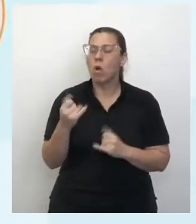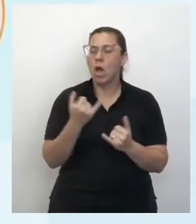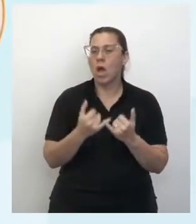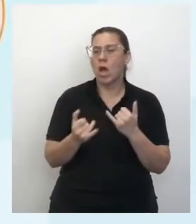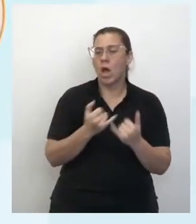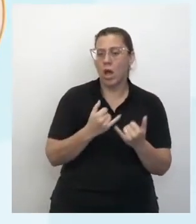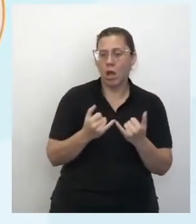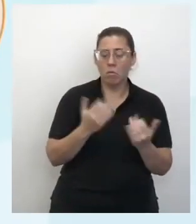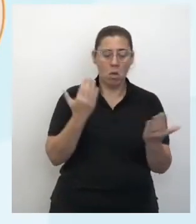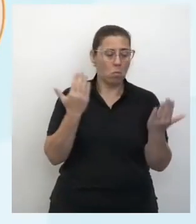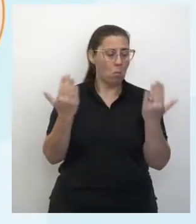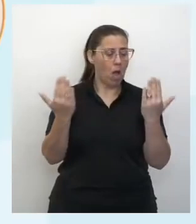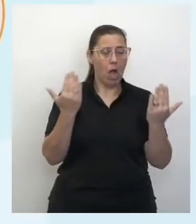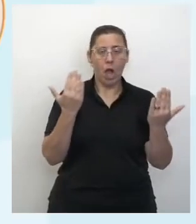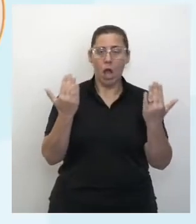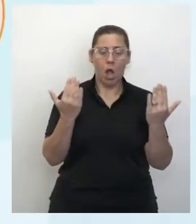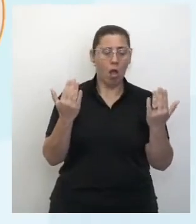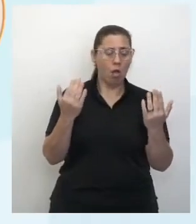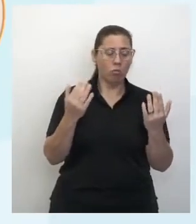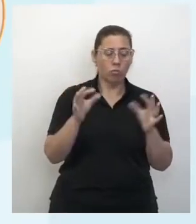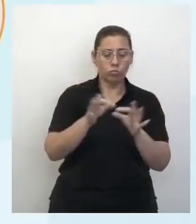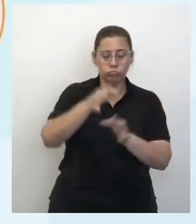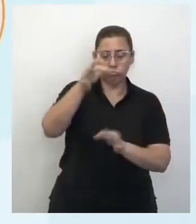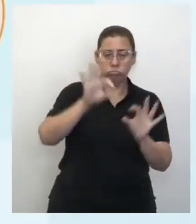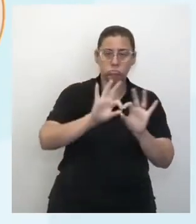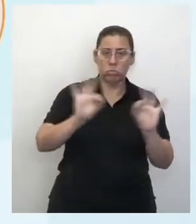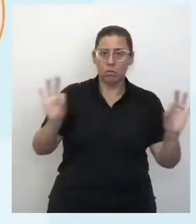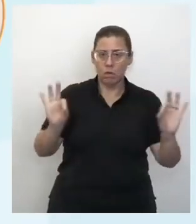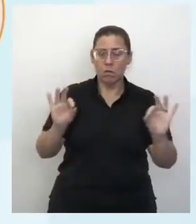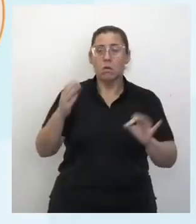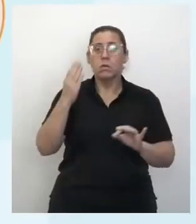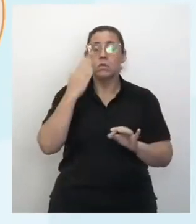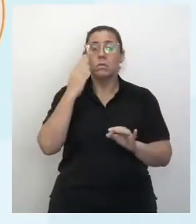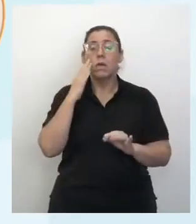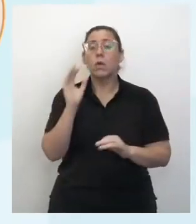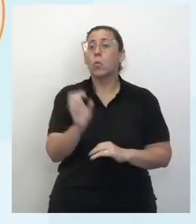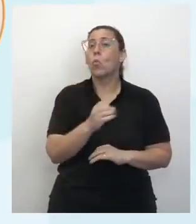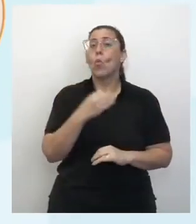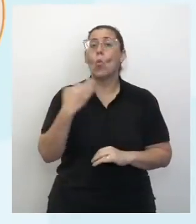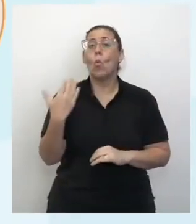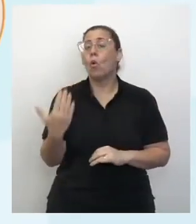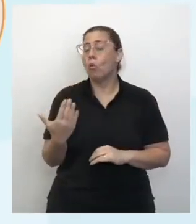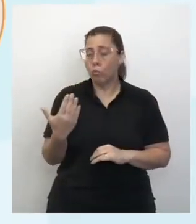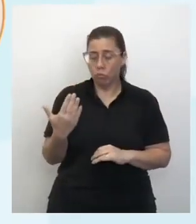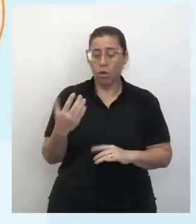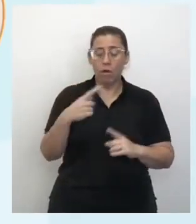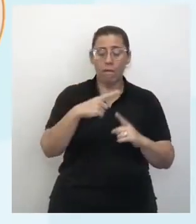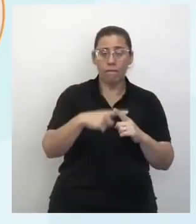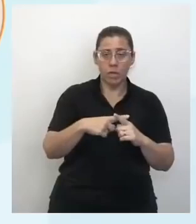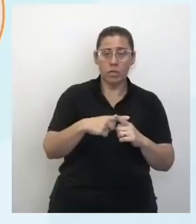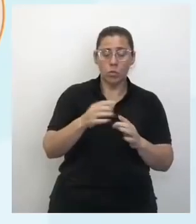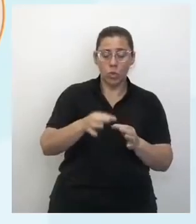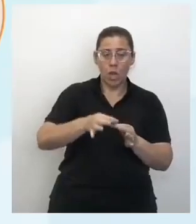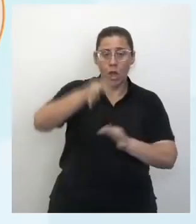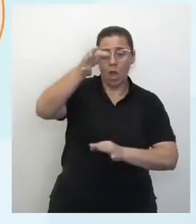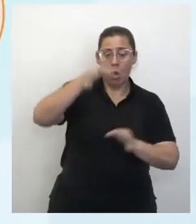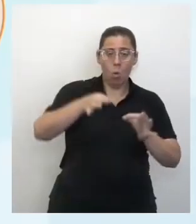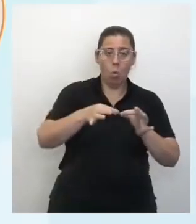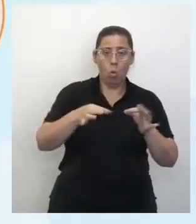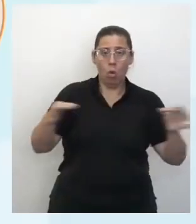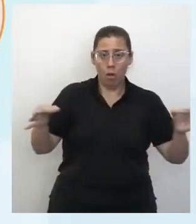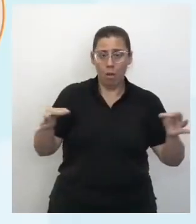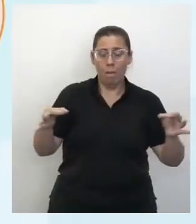pela comparação entre as medidas. Na verdade, ele quer saber quantas vezes, né, um triângulo é maior que o outro. Tem